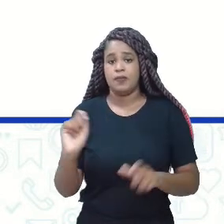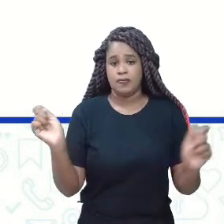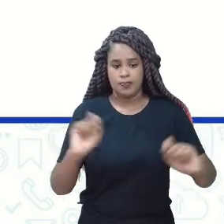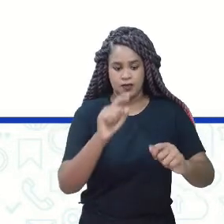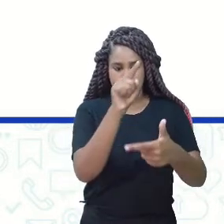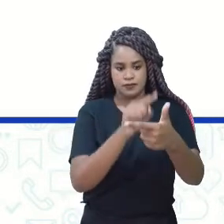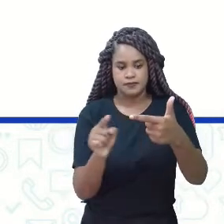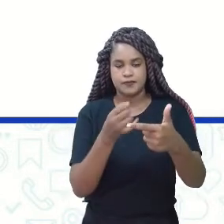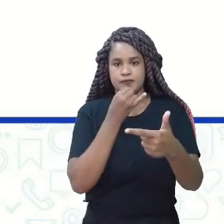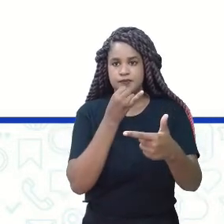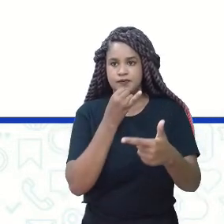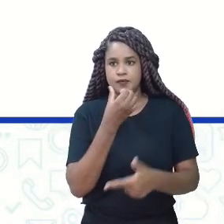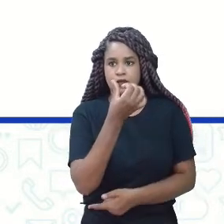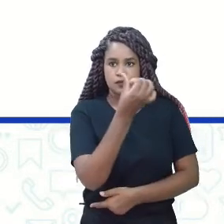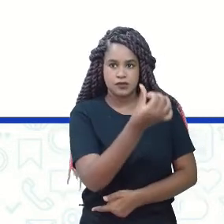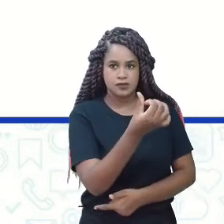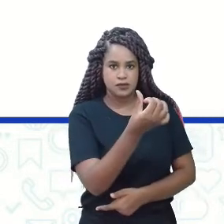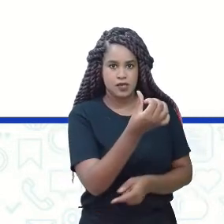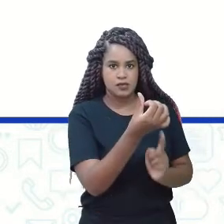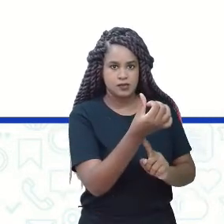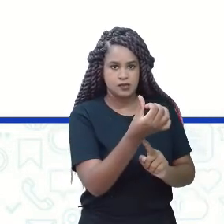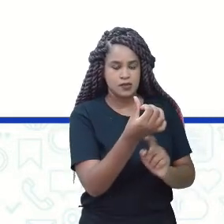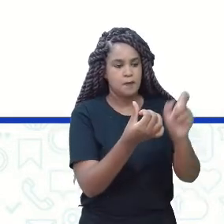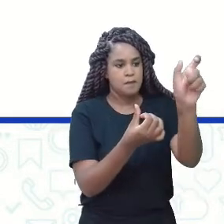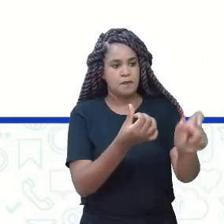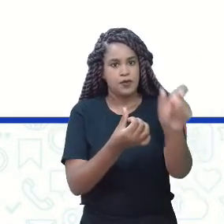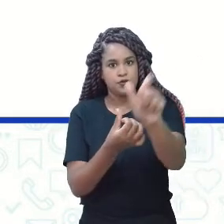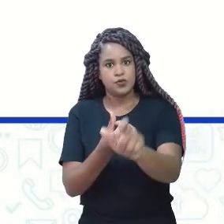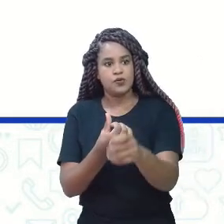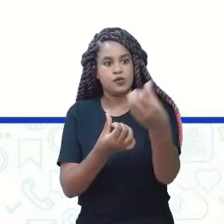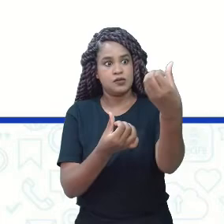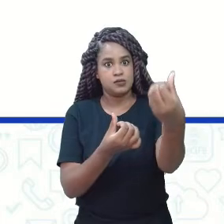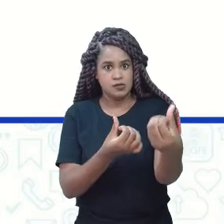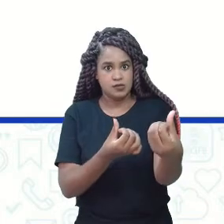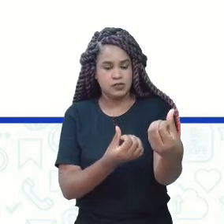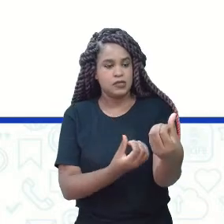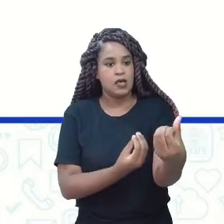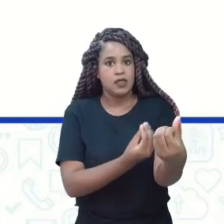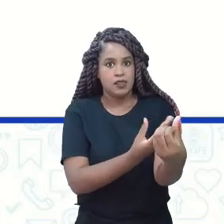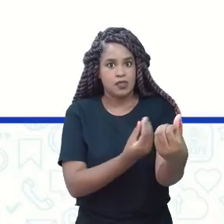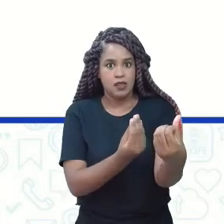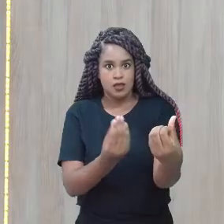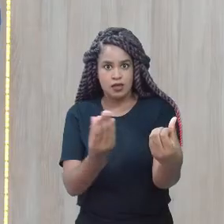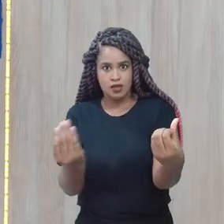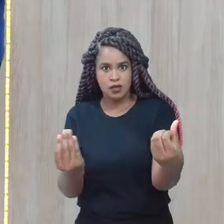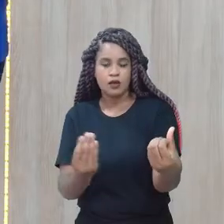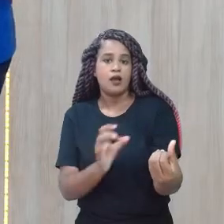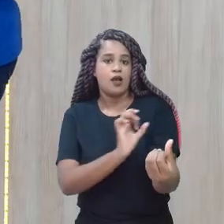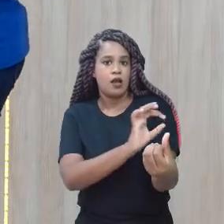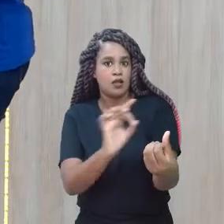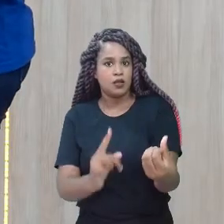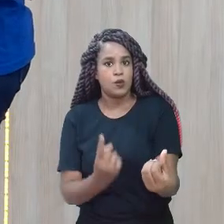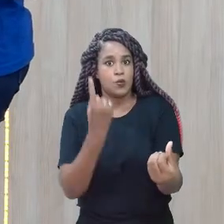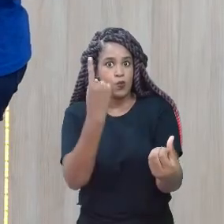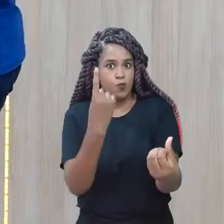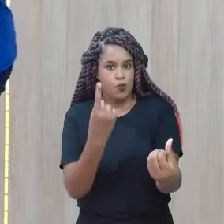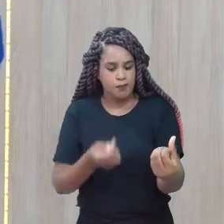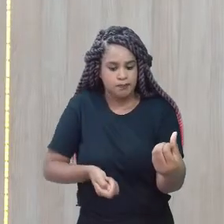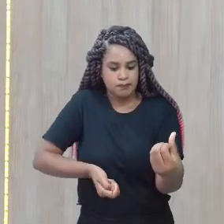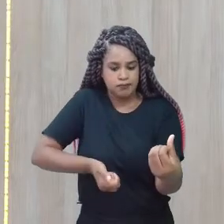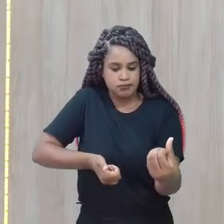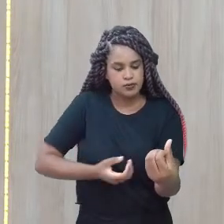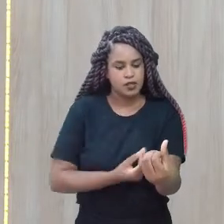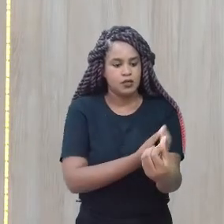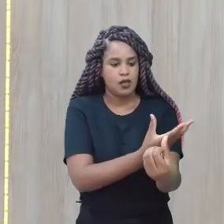dividir 6 bolinhas para 6 pessoas. Cada pessoa vai receber uma bolinha, né? Eu posso dividir